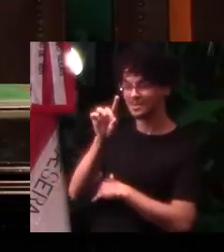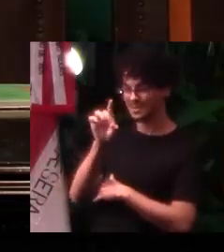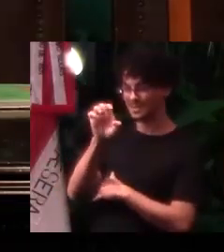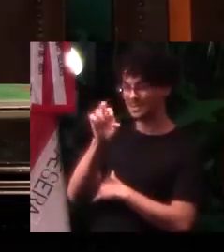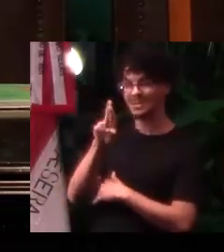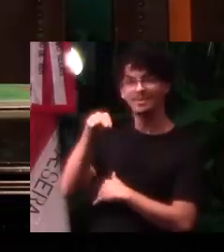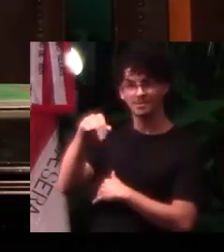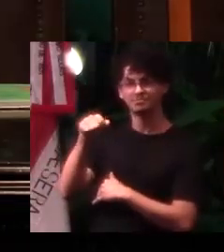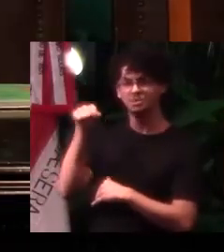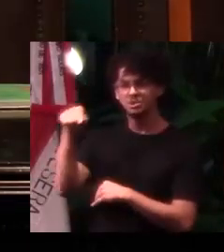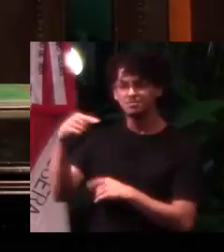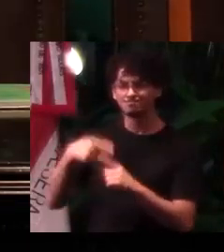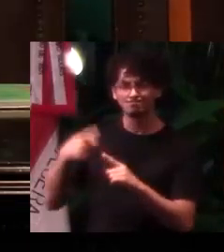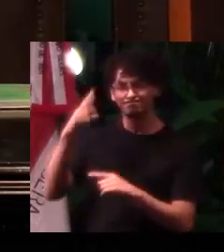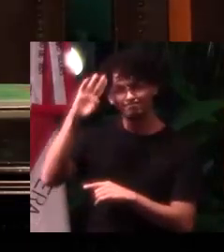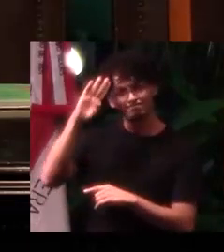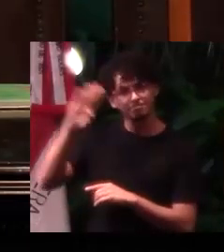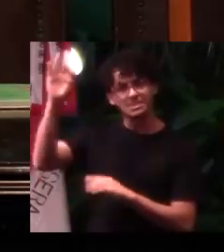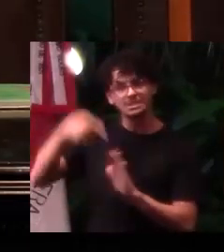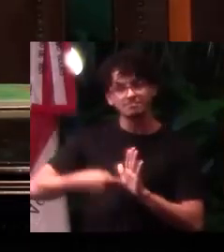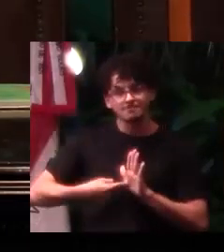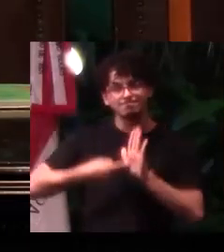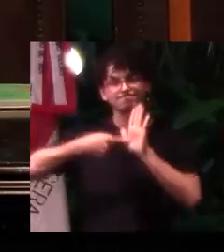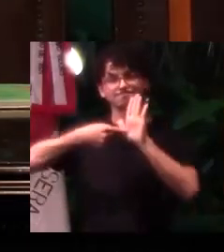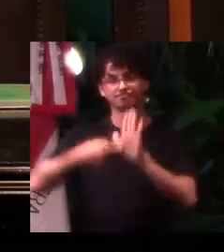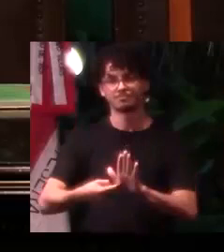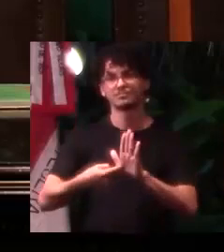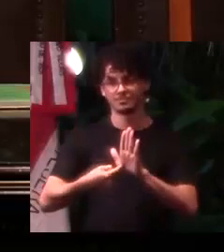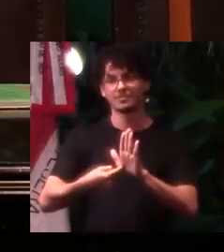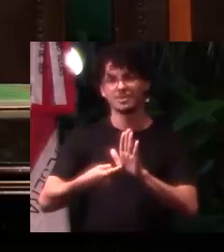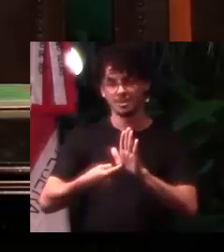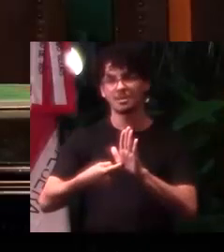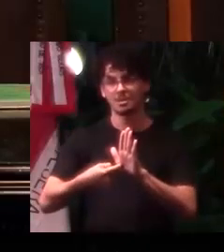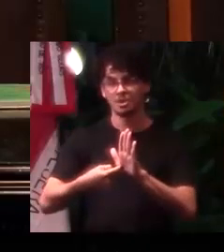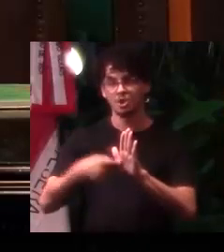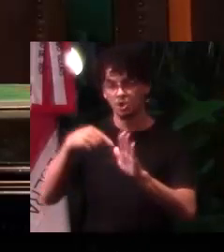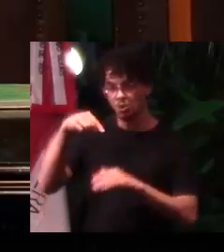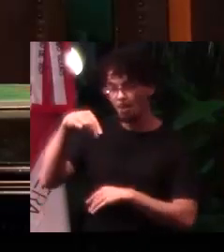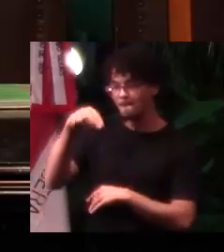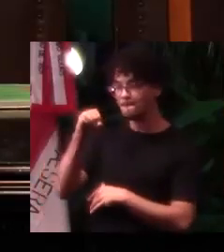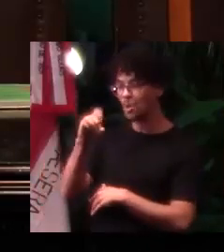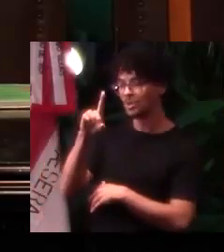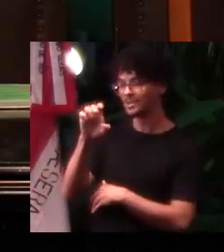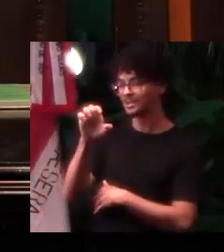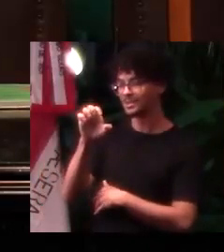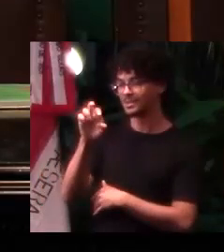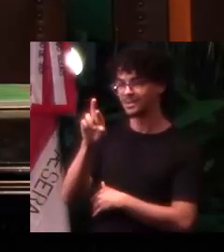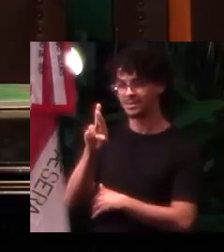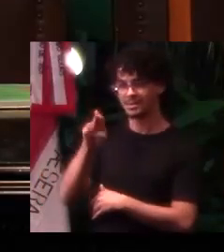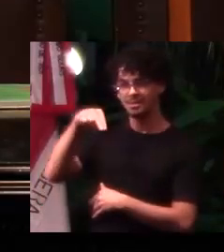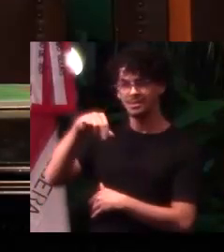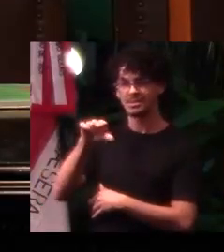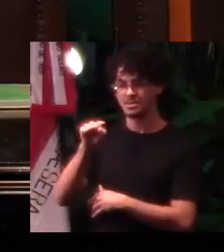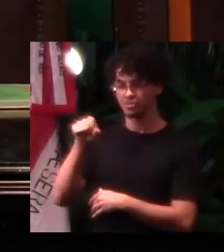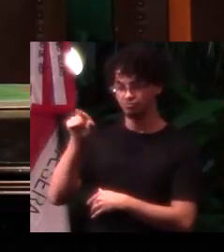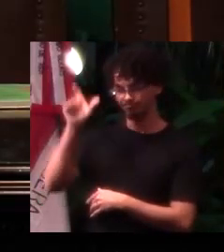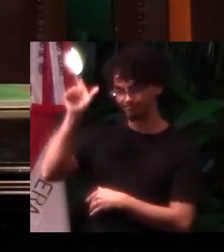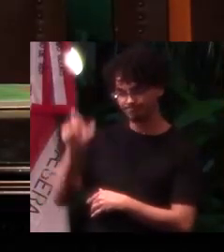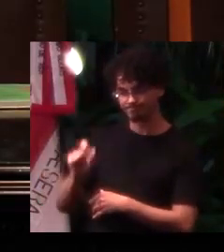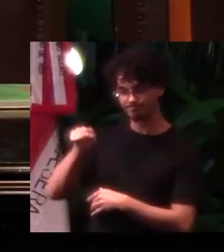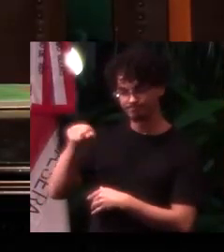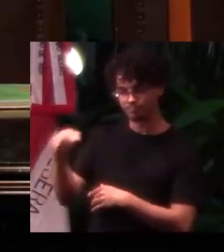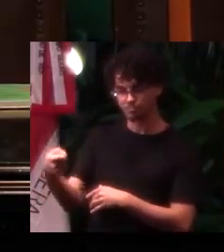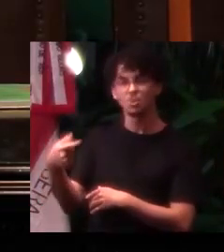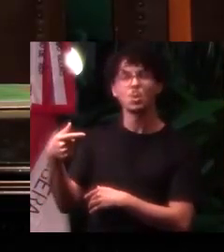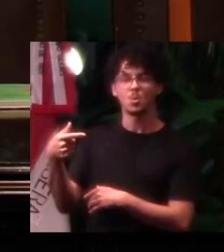centrais do modernismo, que ganhou voz em muitos deles, e uma voz muito importante para a literatura que